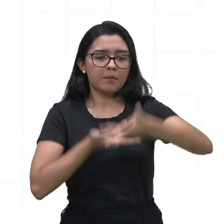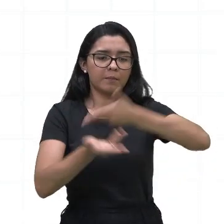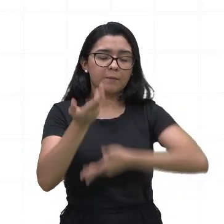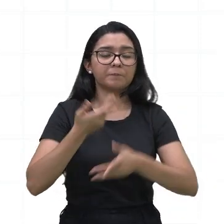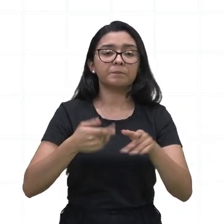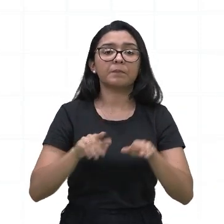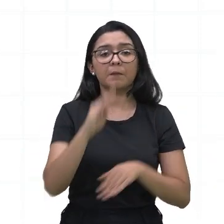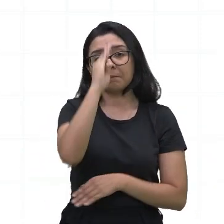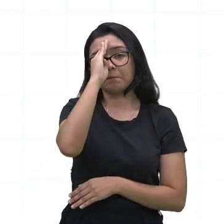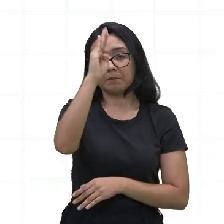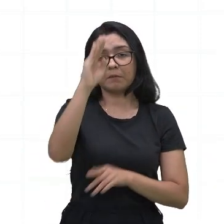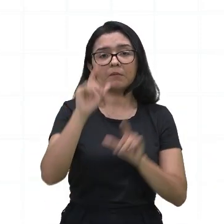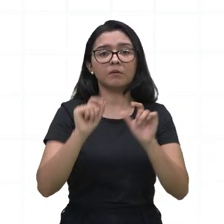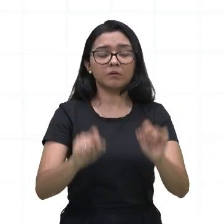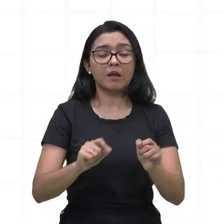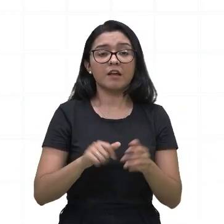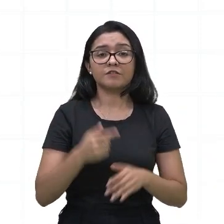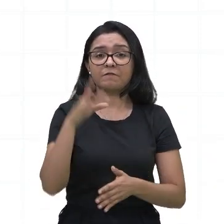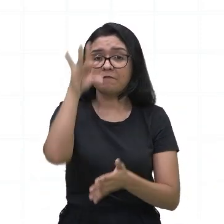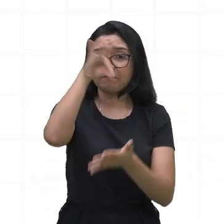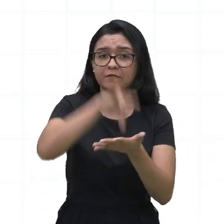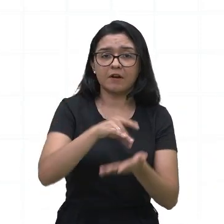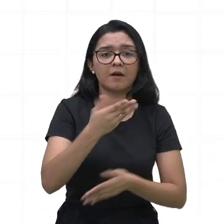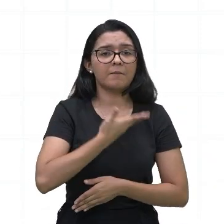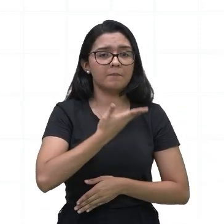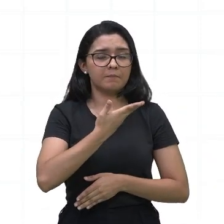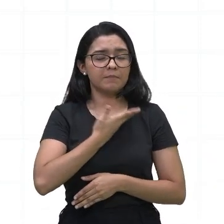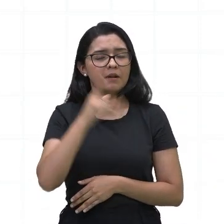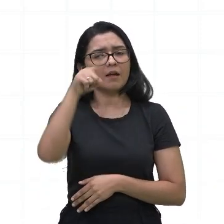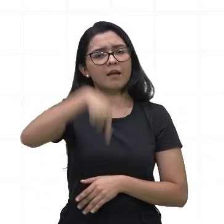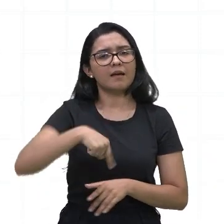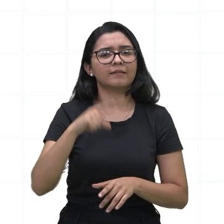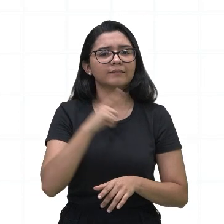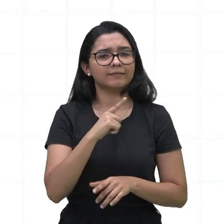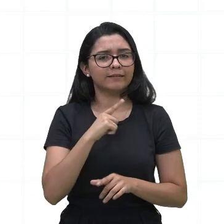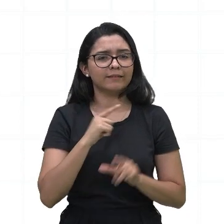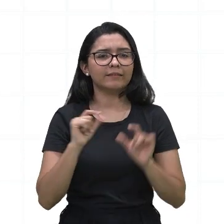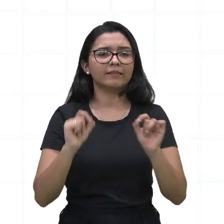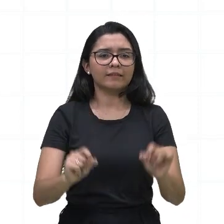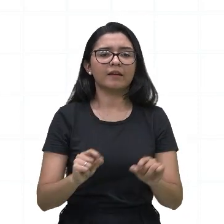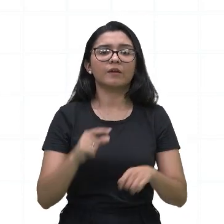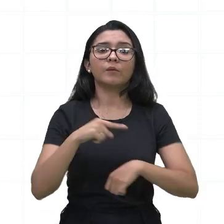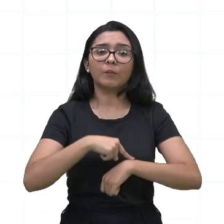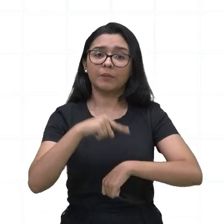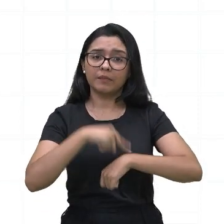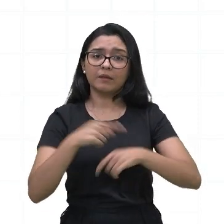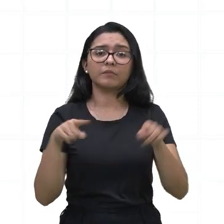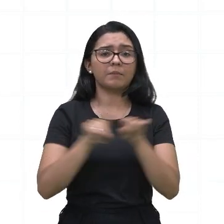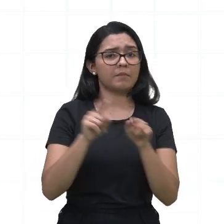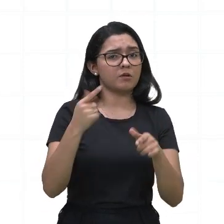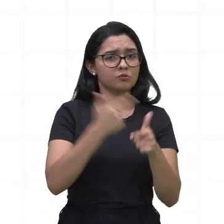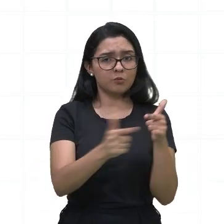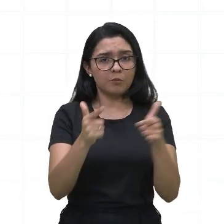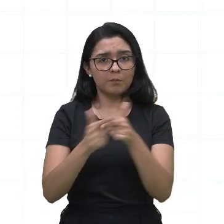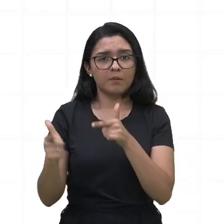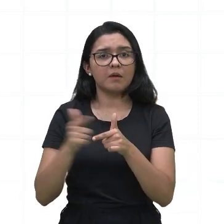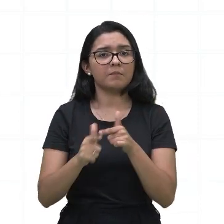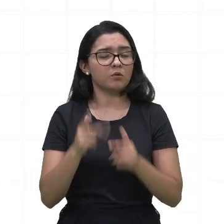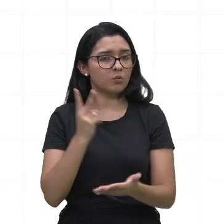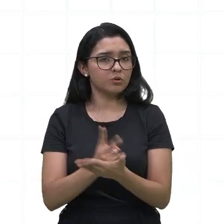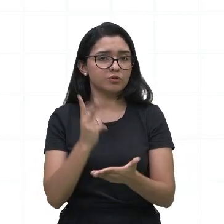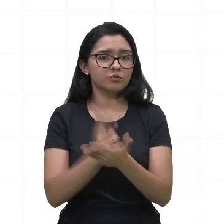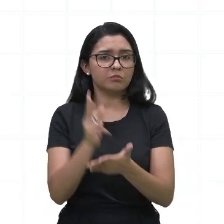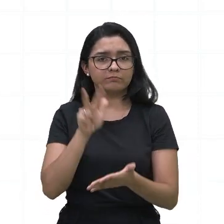primeiro lugar, as verdadeiras amizades são aquelas que resistem ao teste do tempo e das adversidades. São aquelas